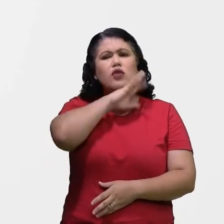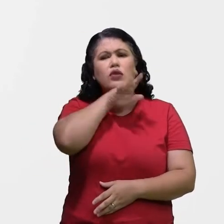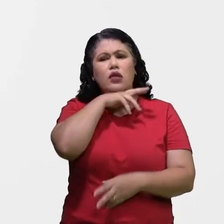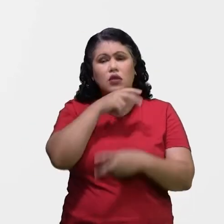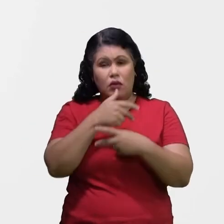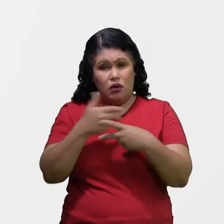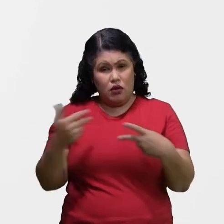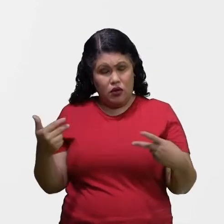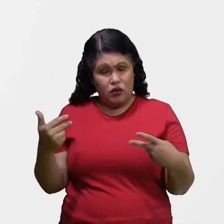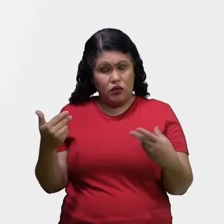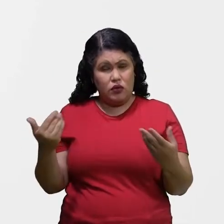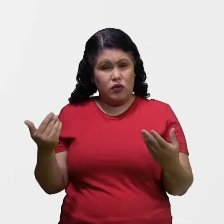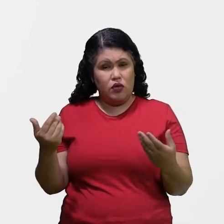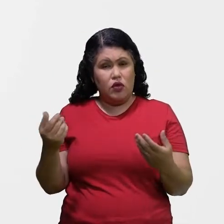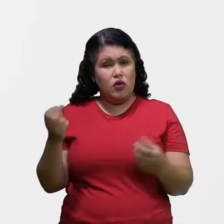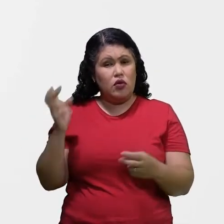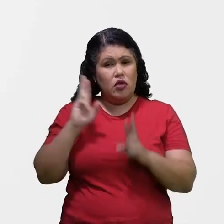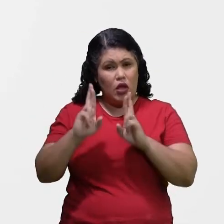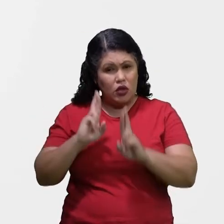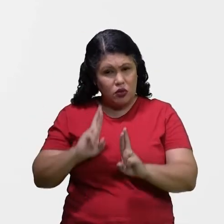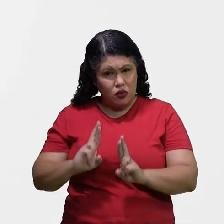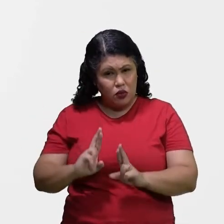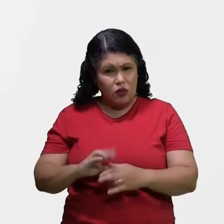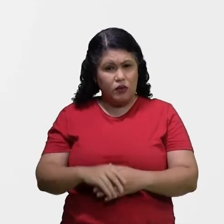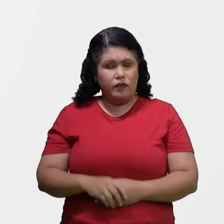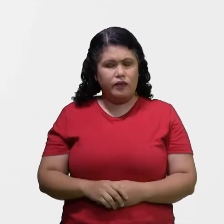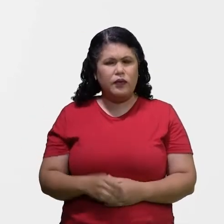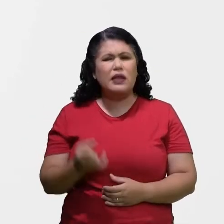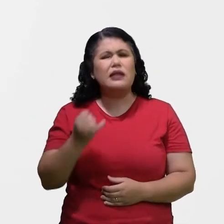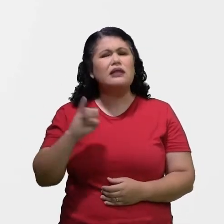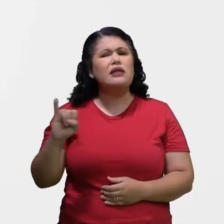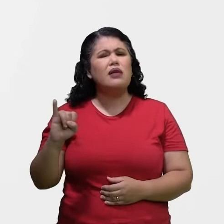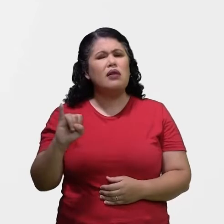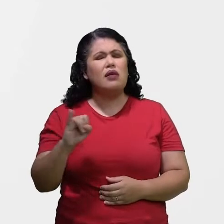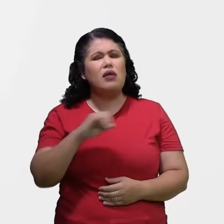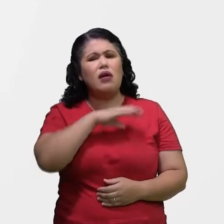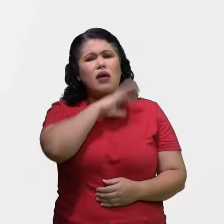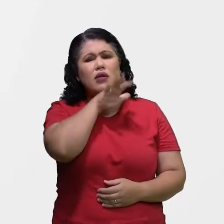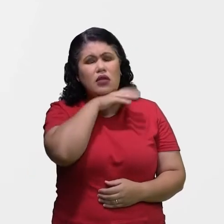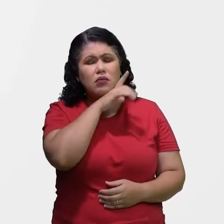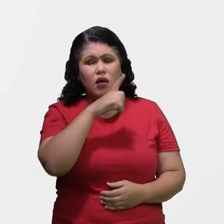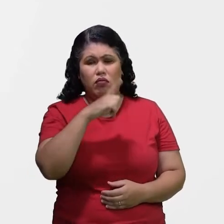orientação. Olha lá a orientação. Se o animal ele é um vertebrado,